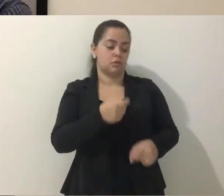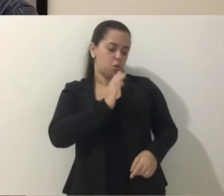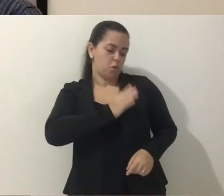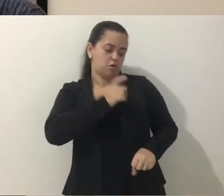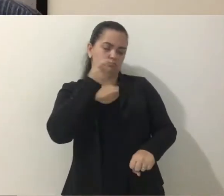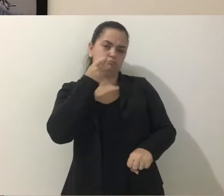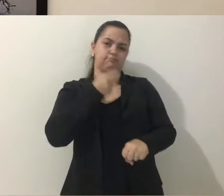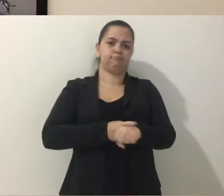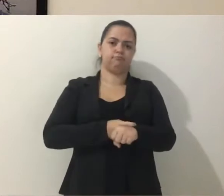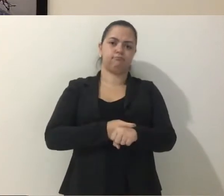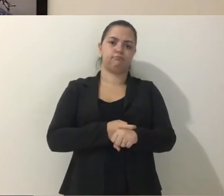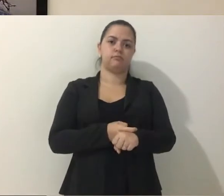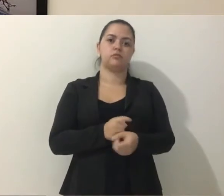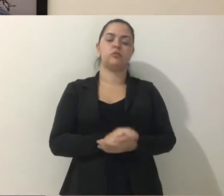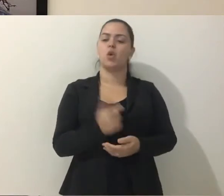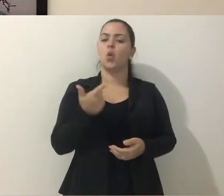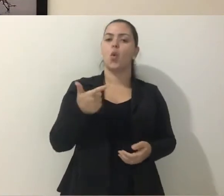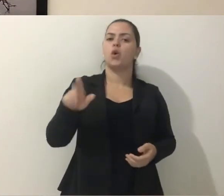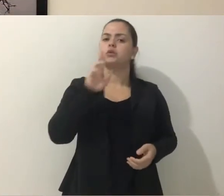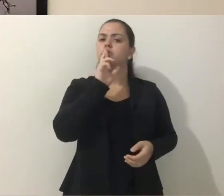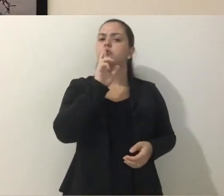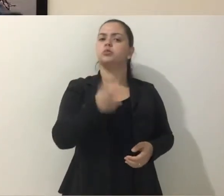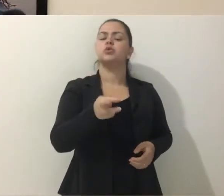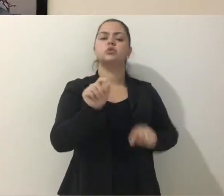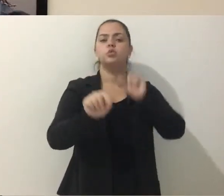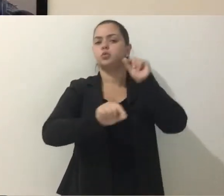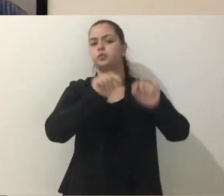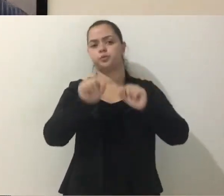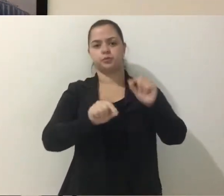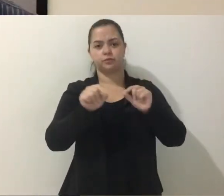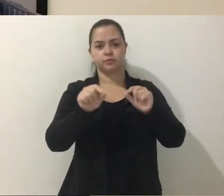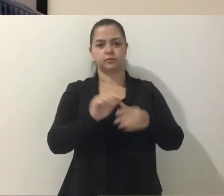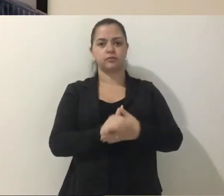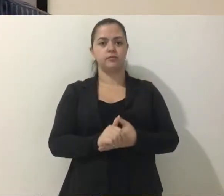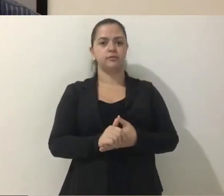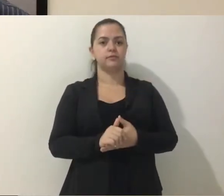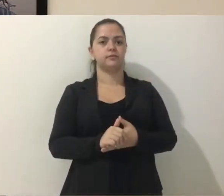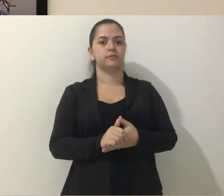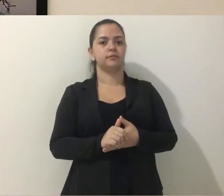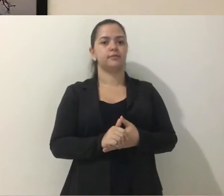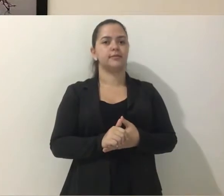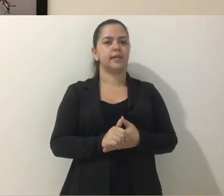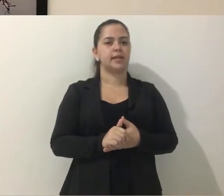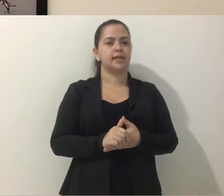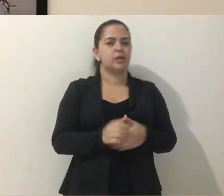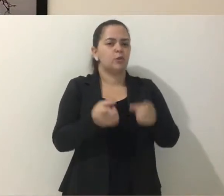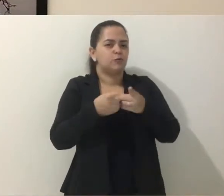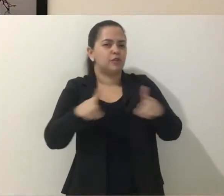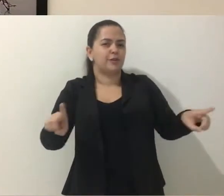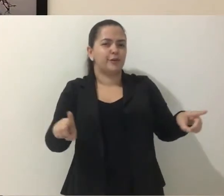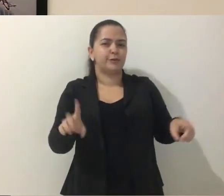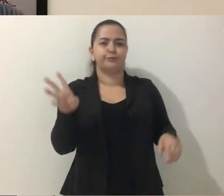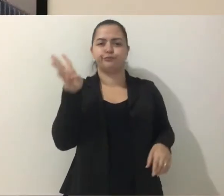outro ponto que ele vai trazer como resposta eles tratavam o divórcio com leviandade e Jesus